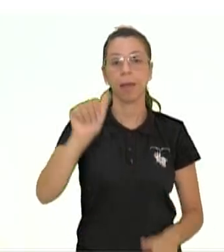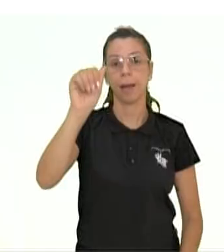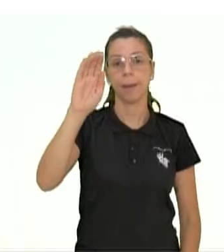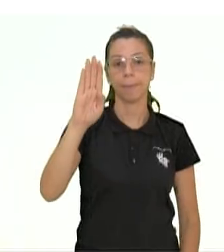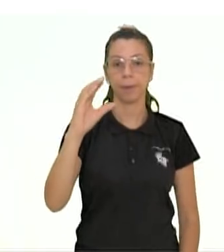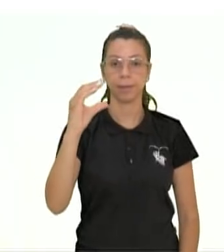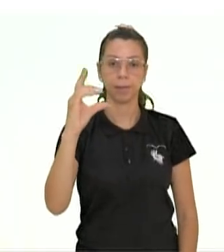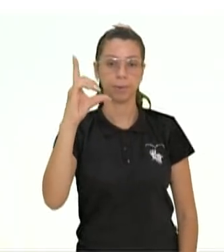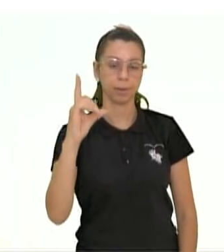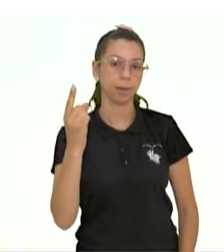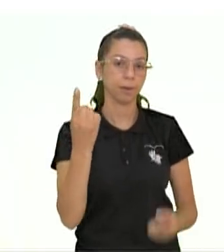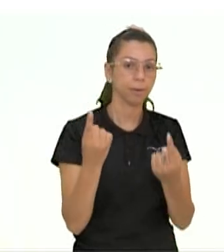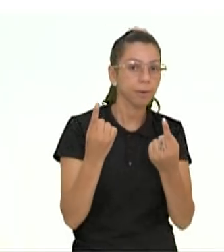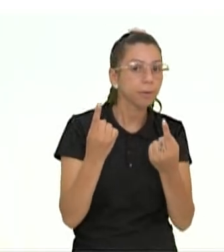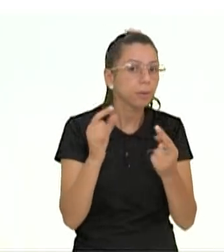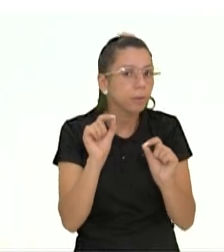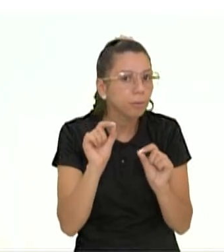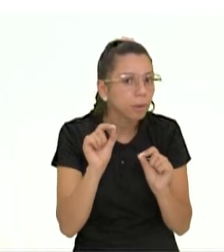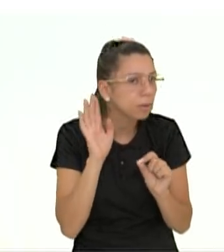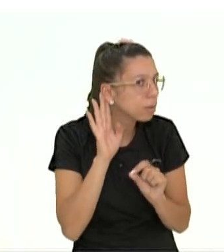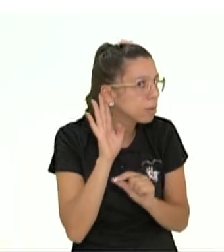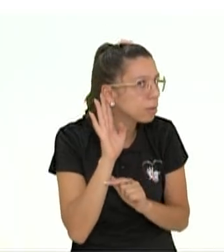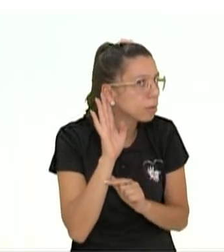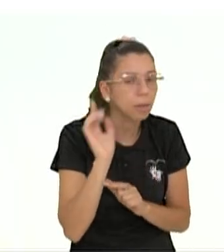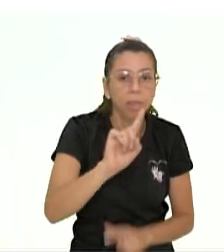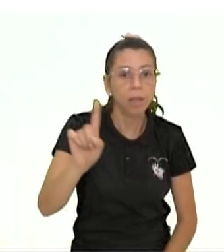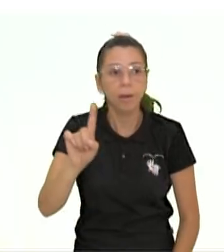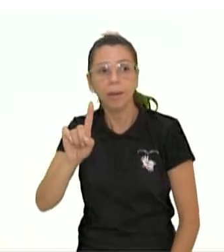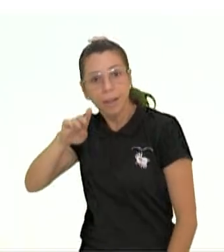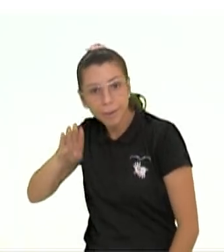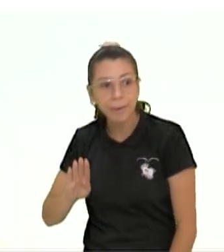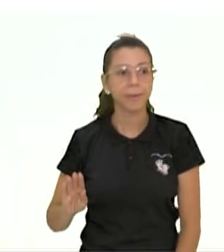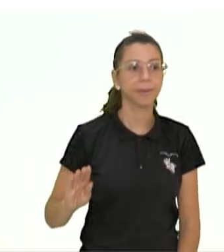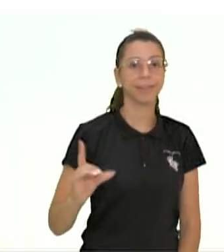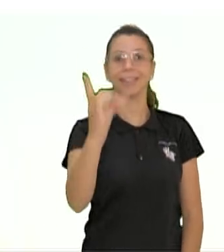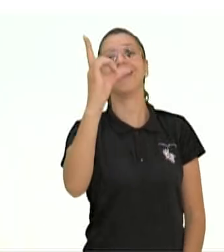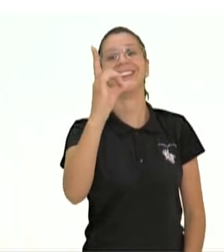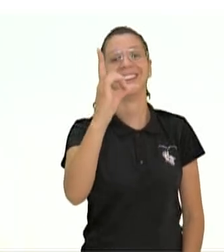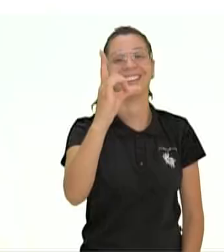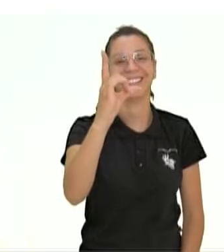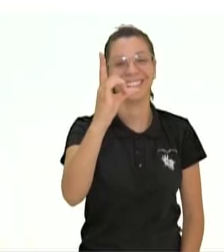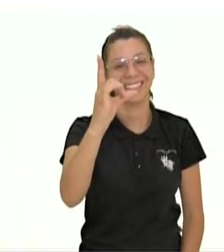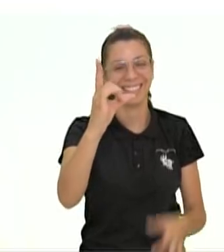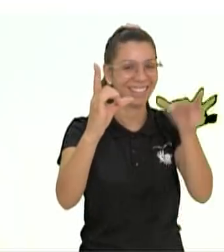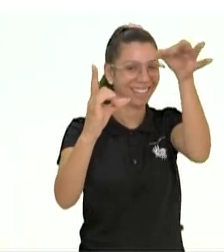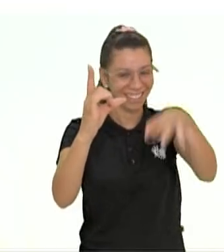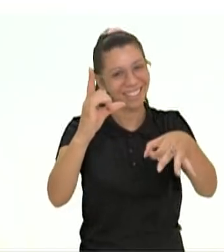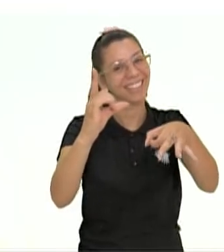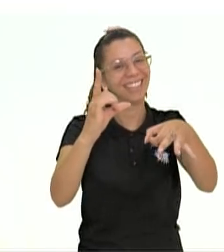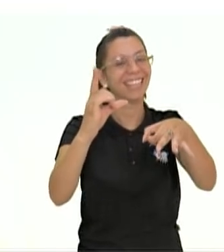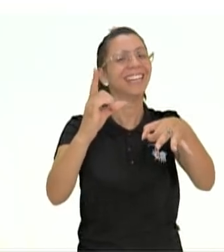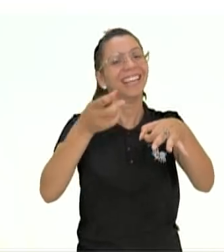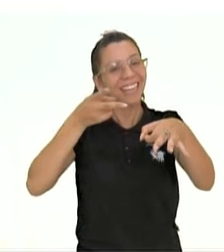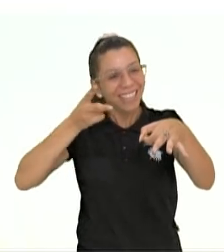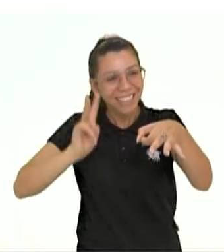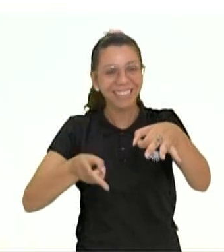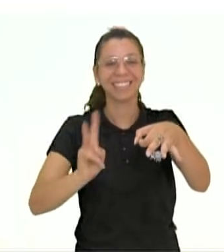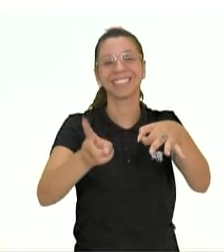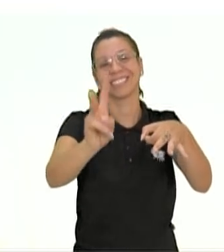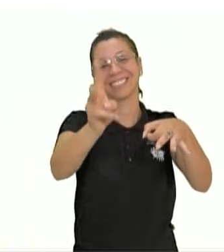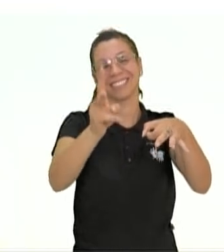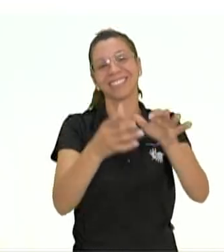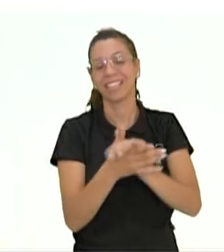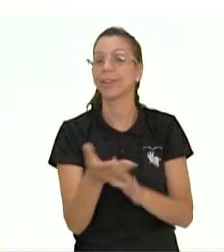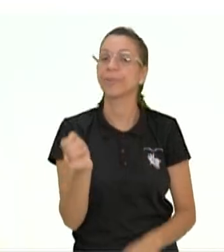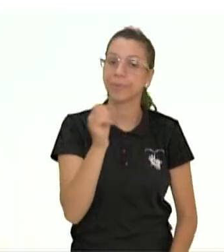B, C ou D? Qual? Letra A? Não! Letra B! Muito bem! Permanência!